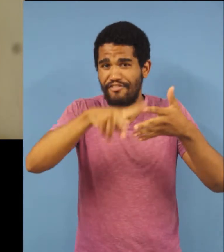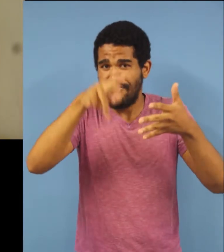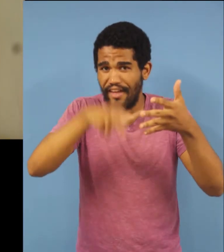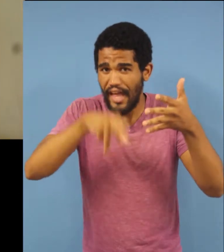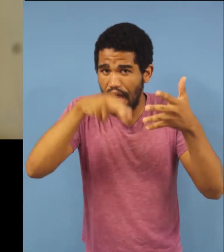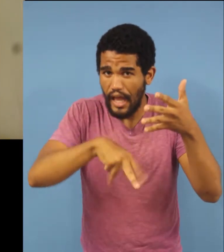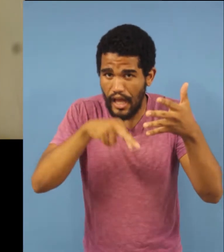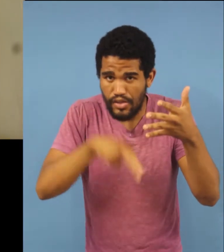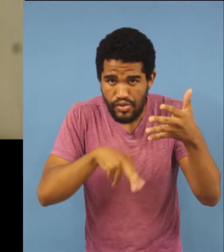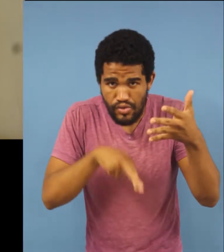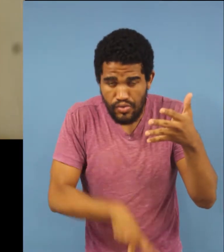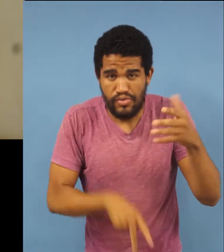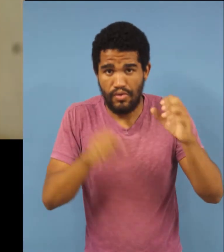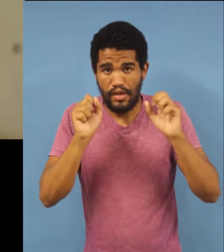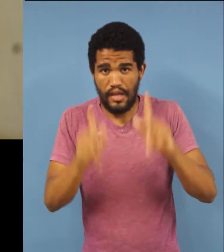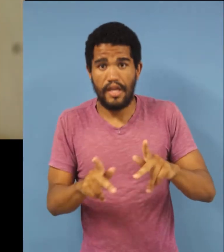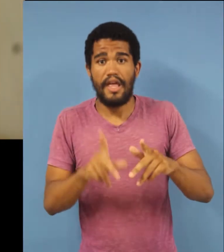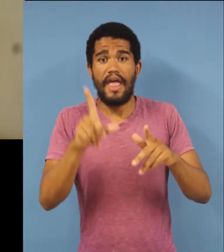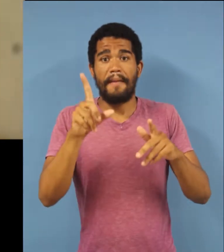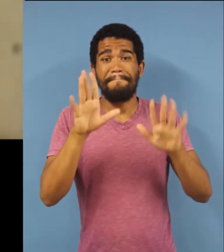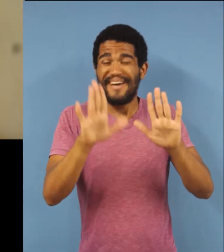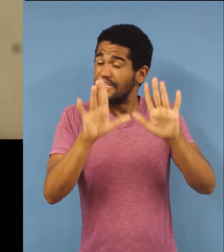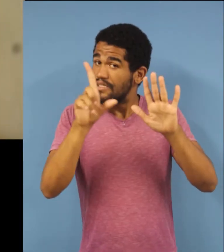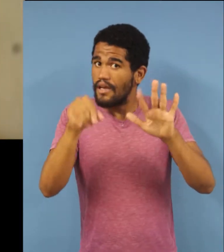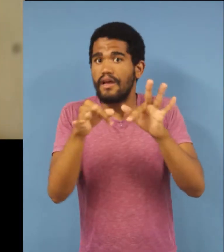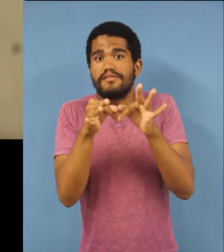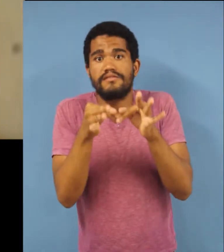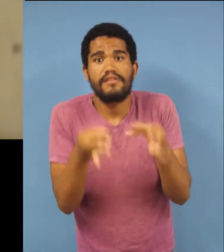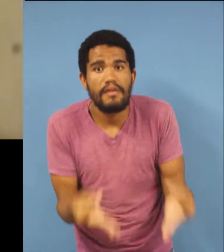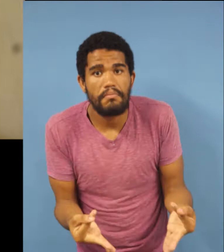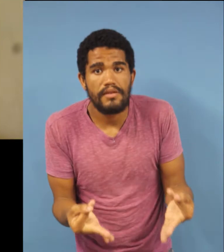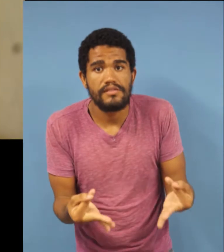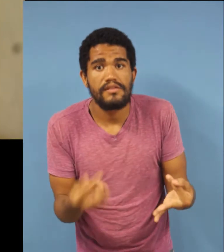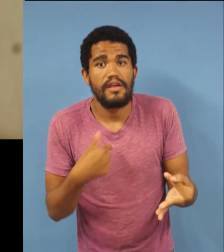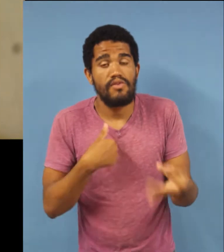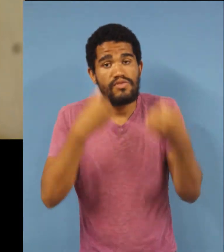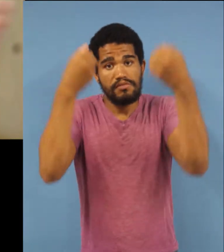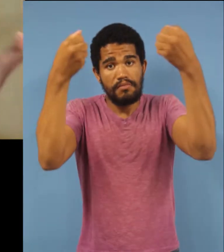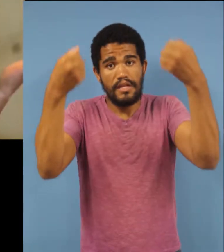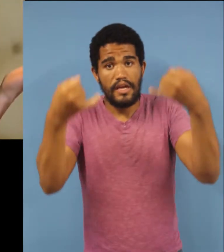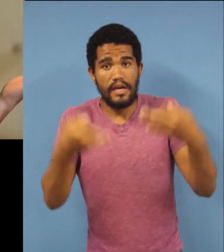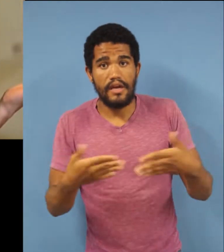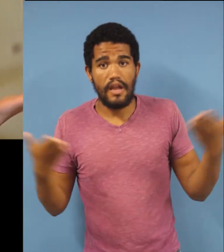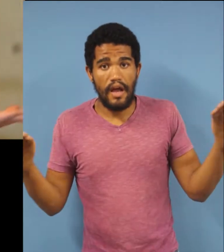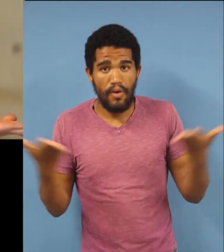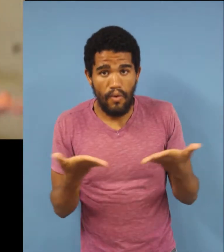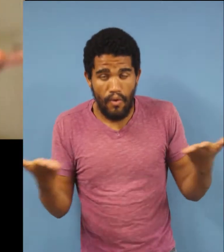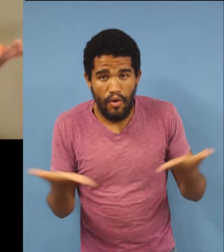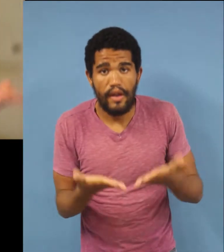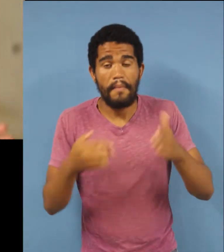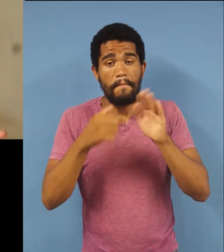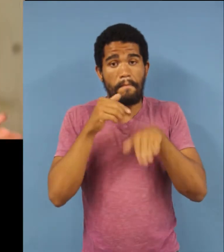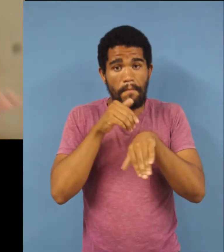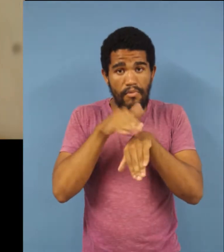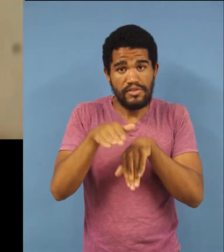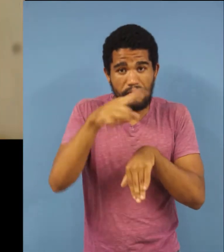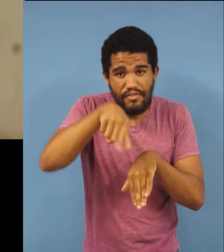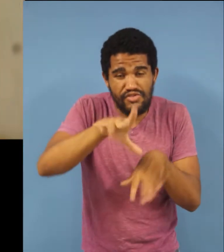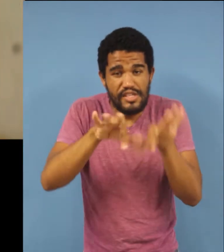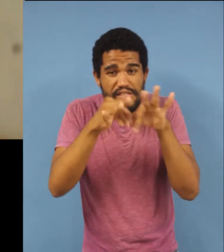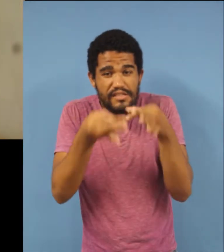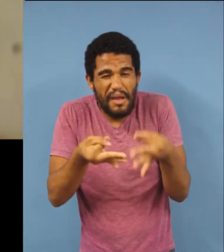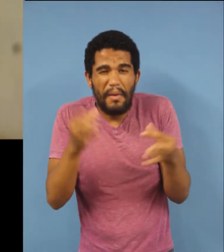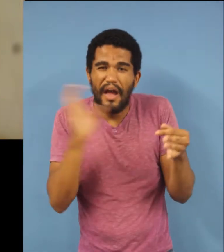classificações e tem ideia de sentido. Gente, é uma coisa tão simples, mas que esqueceram de explicar para vocês. E obviamente o canal Inteligente está trazendo de forma